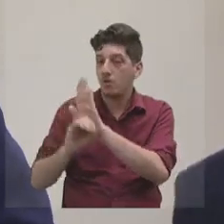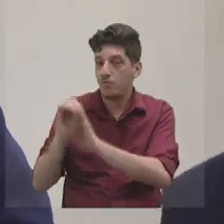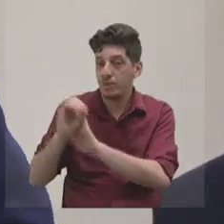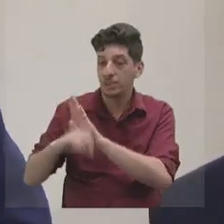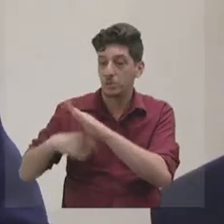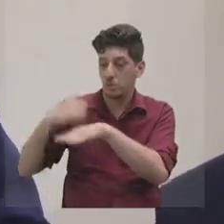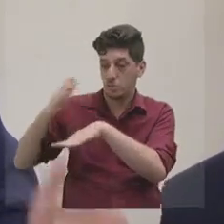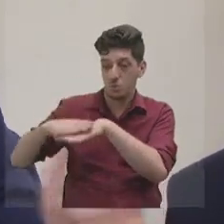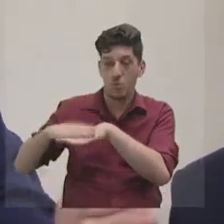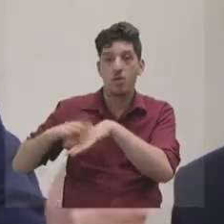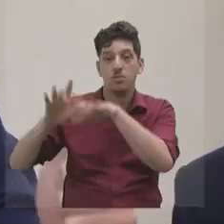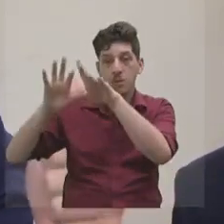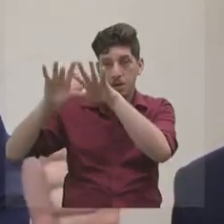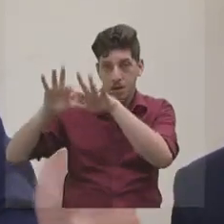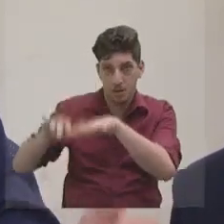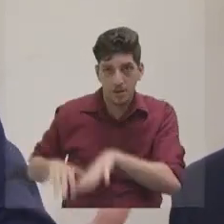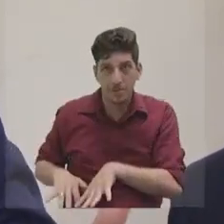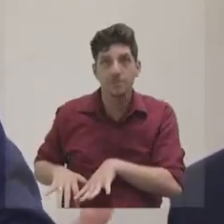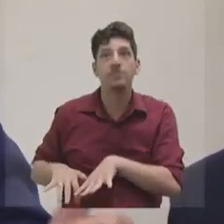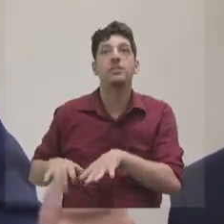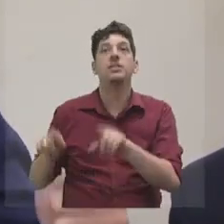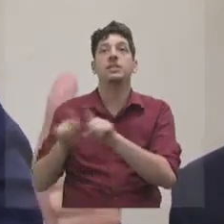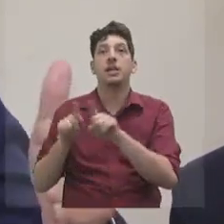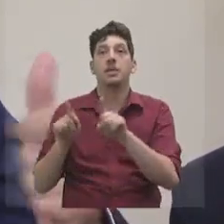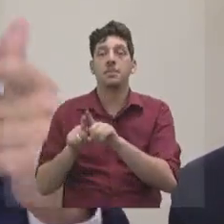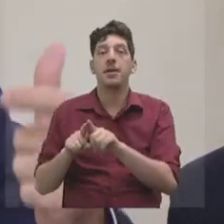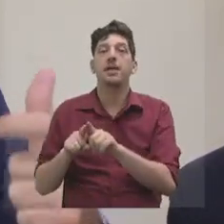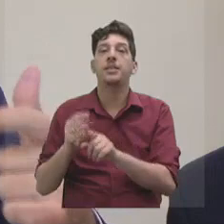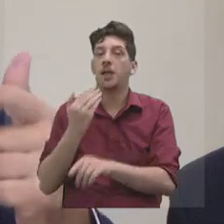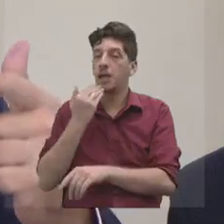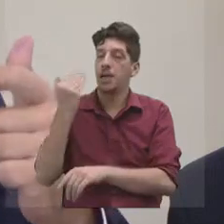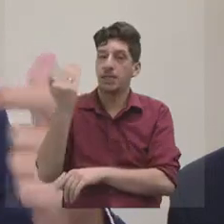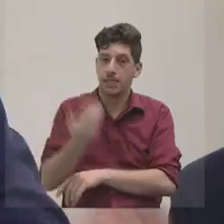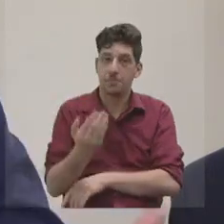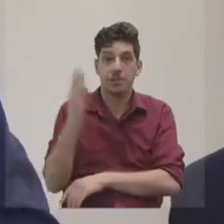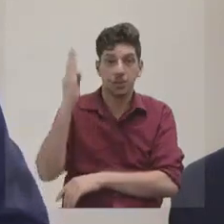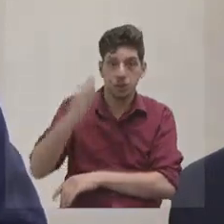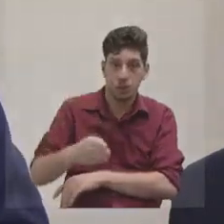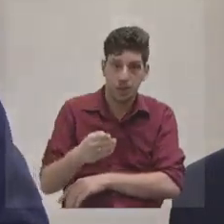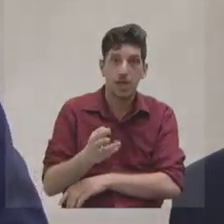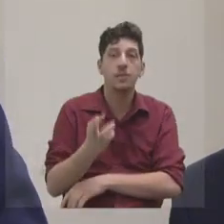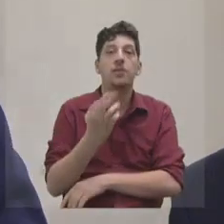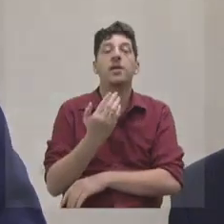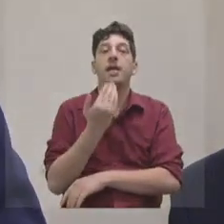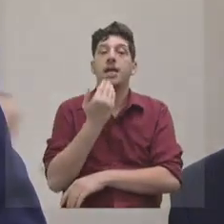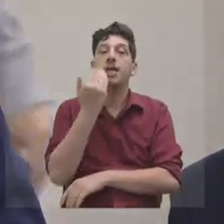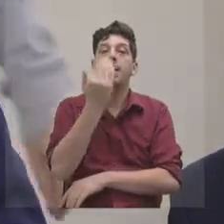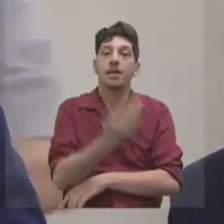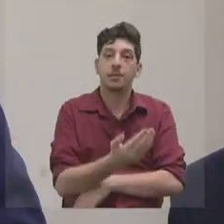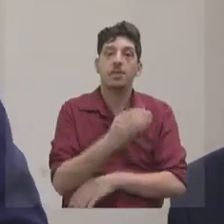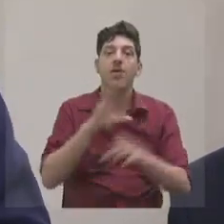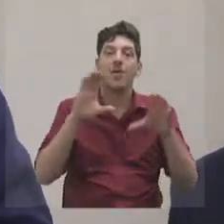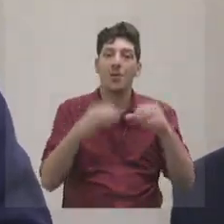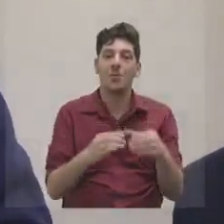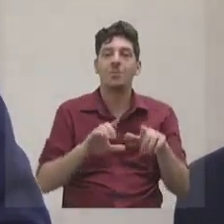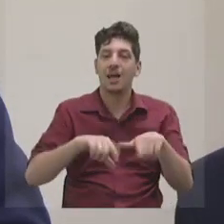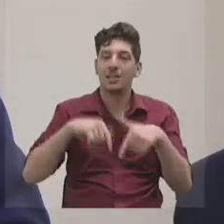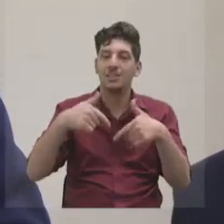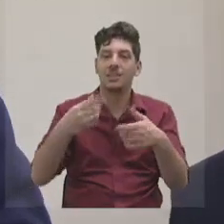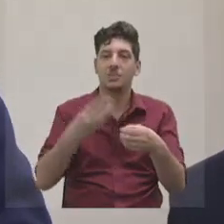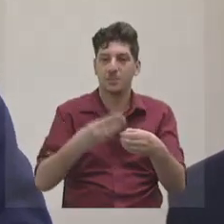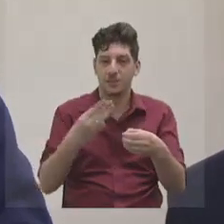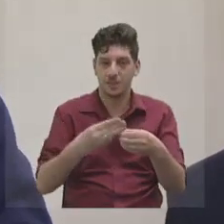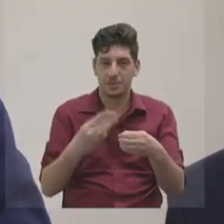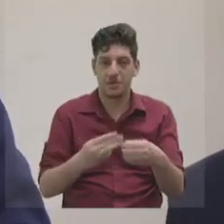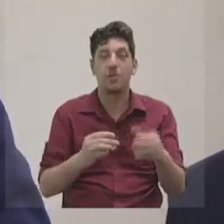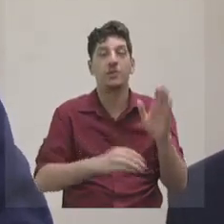na forma de ofício na forma de requerimento direto e na forma de requerimento da comissão de assuntos municipais nesse montante